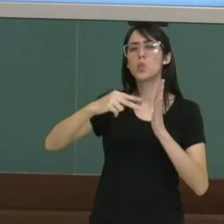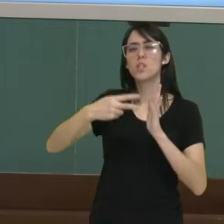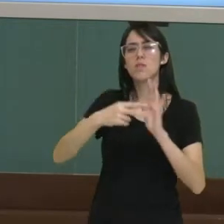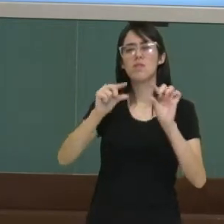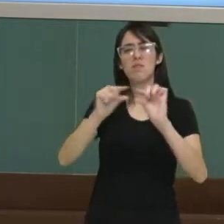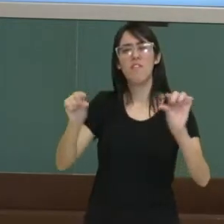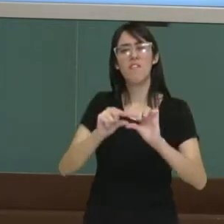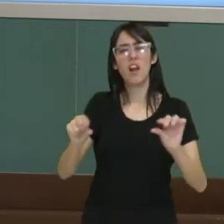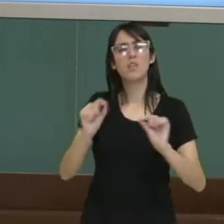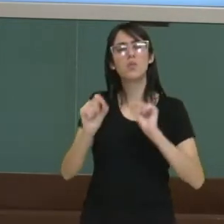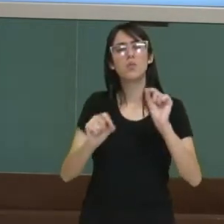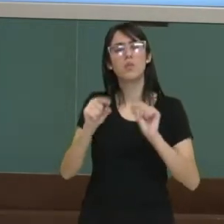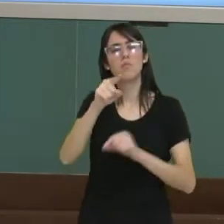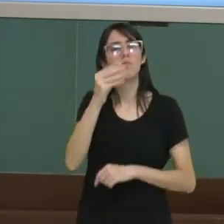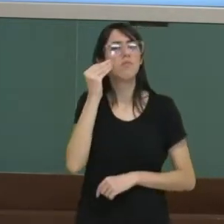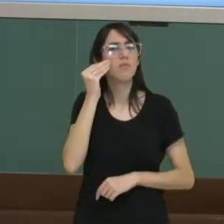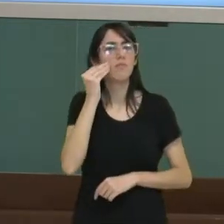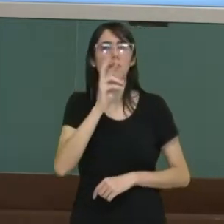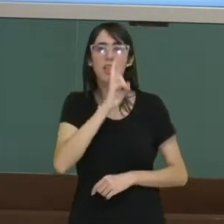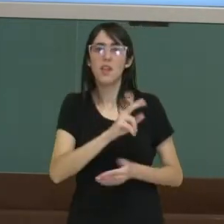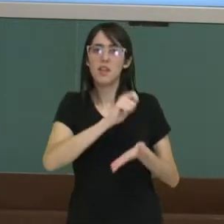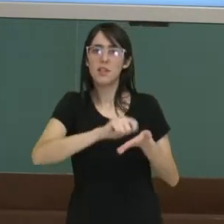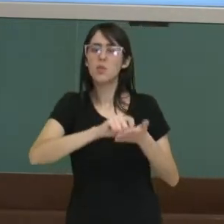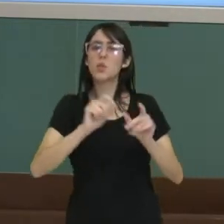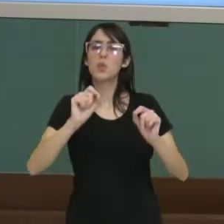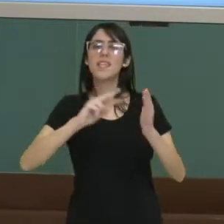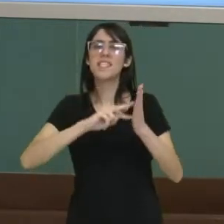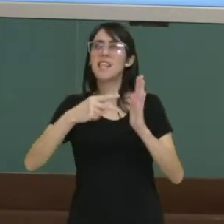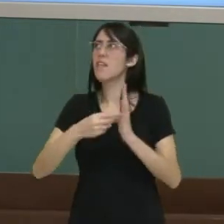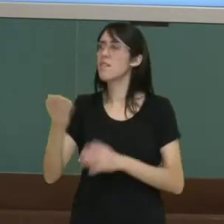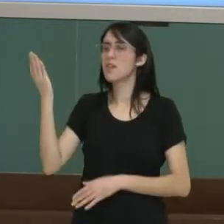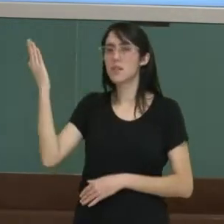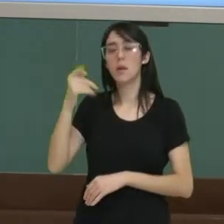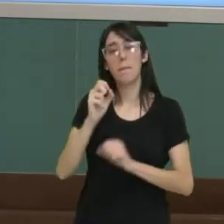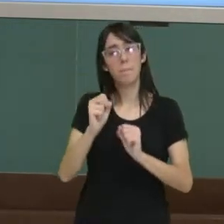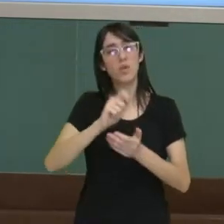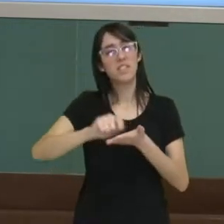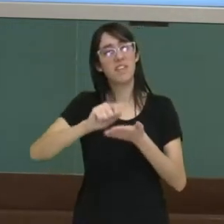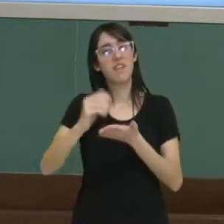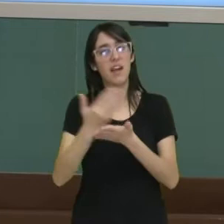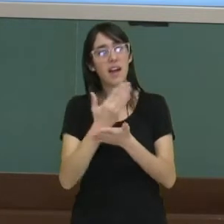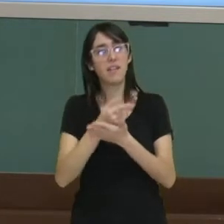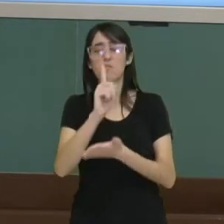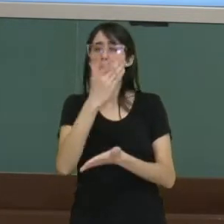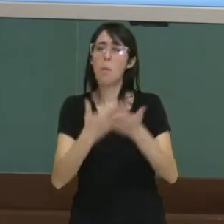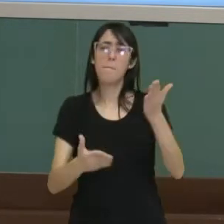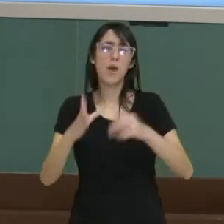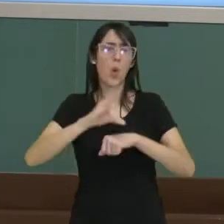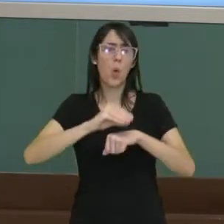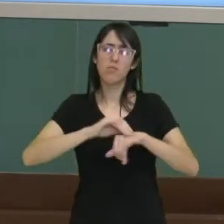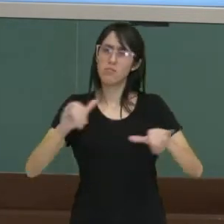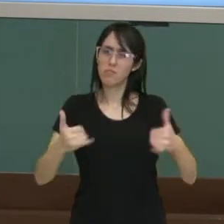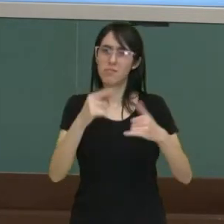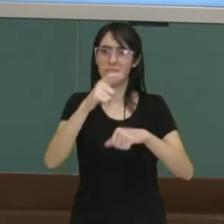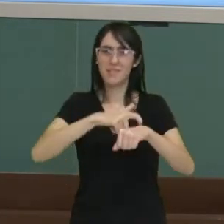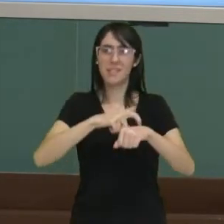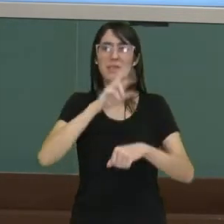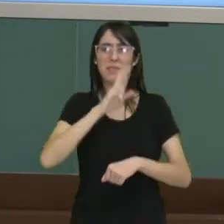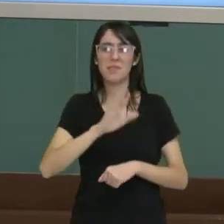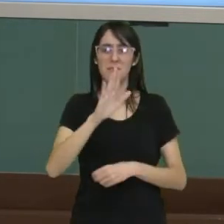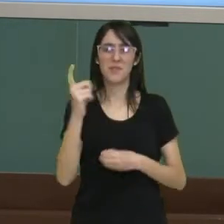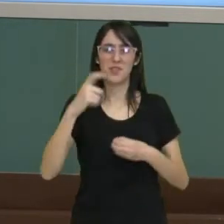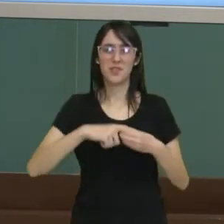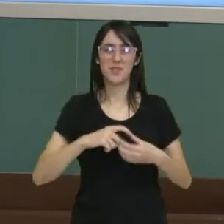do cartaz e passem para a gente o que ele quer transmitir. Anotem no caderno, não percam o conhecimento que vocês estão tendo nessa aula. Eu vou dar um tempinho para vocês e a gente